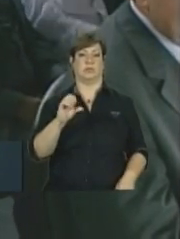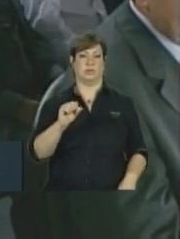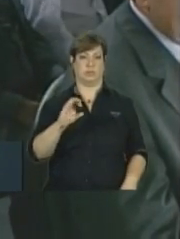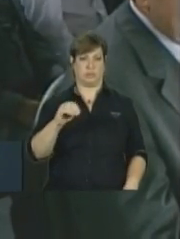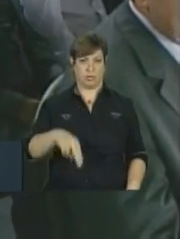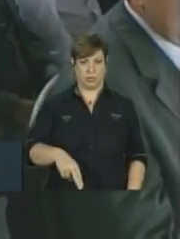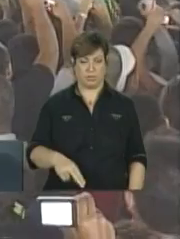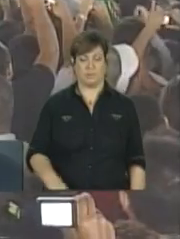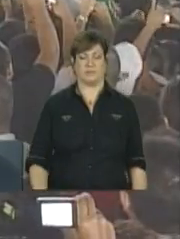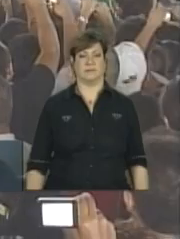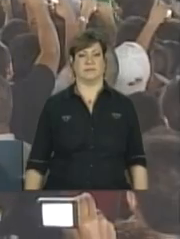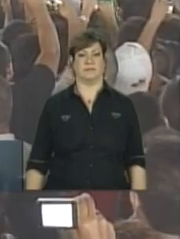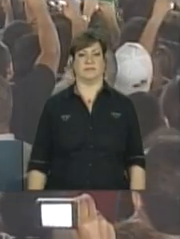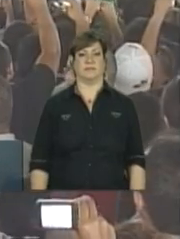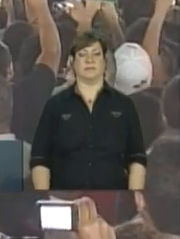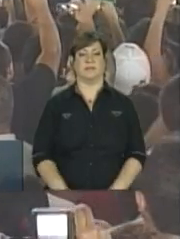Silva,